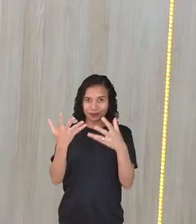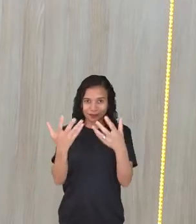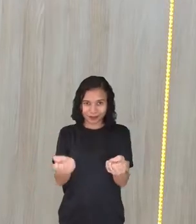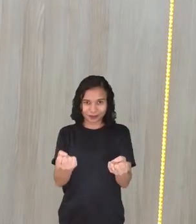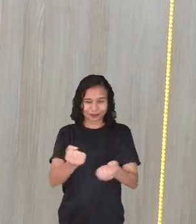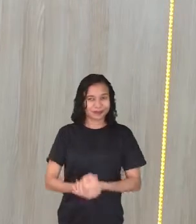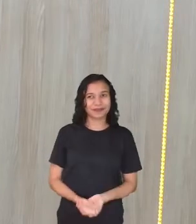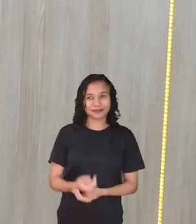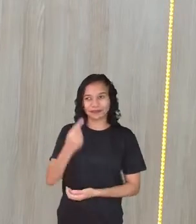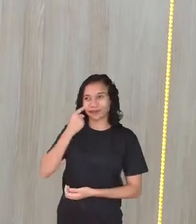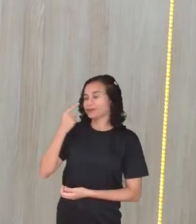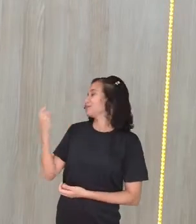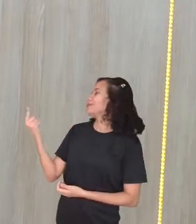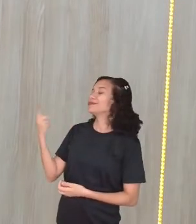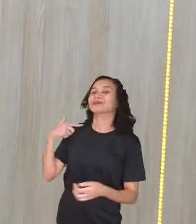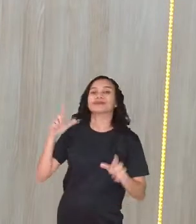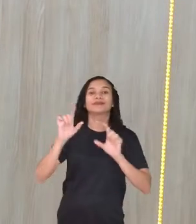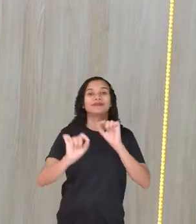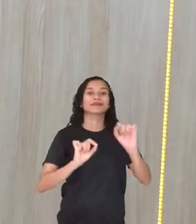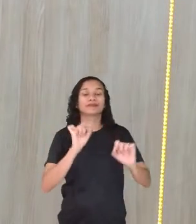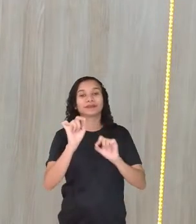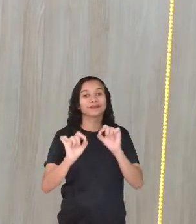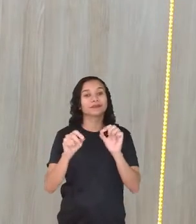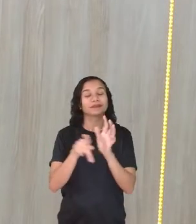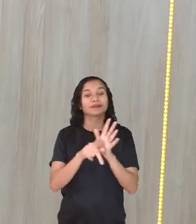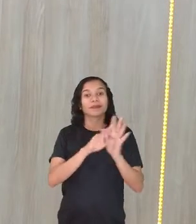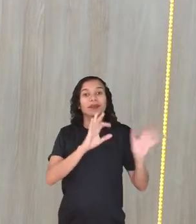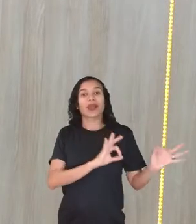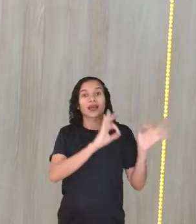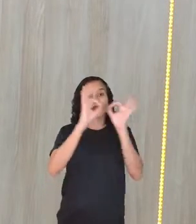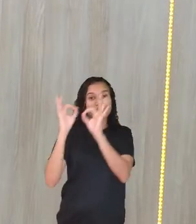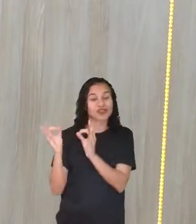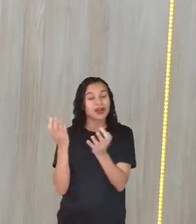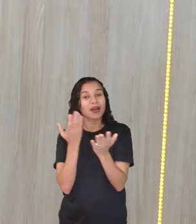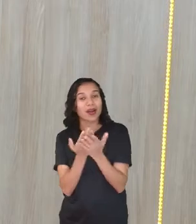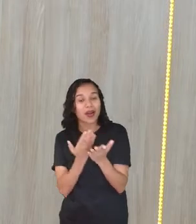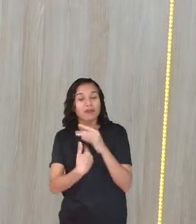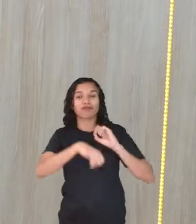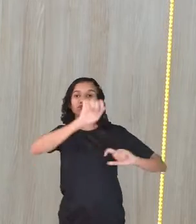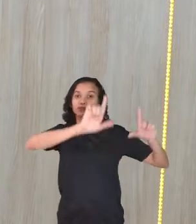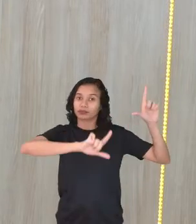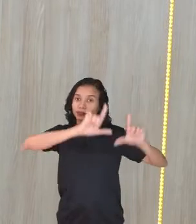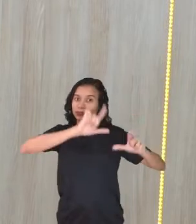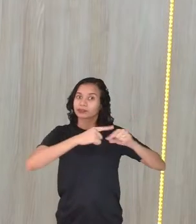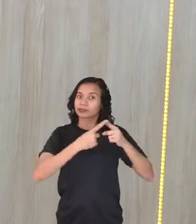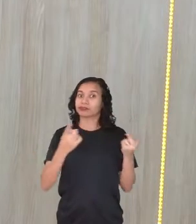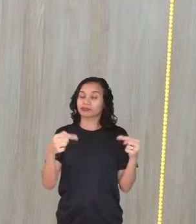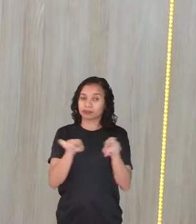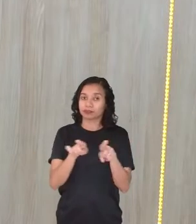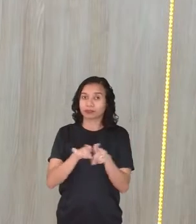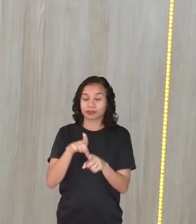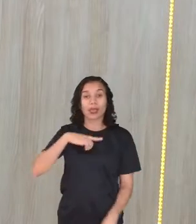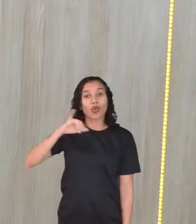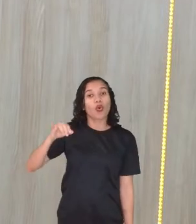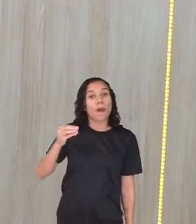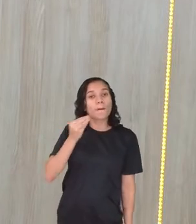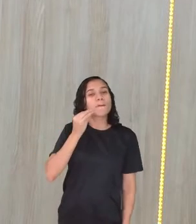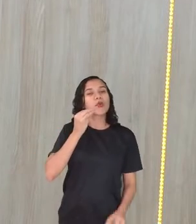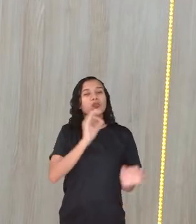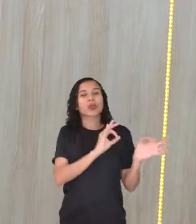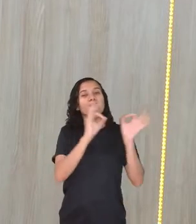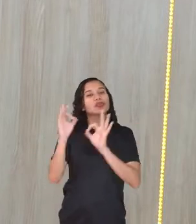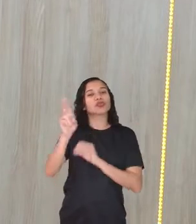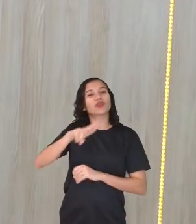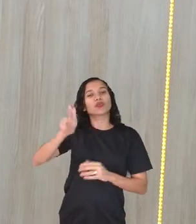lá? Então, a questão aí, gente, de assistir essa aula, né, pela TV, mas vocês também têm a oportunidade de assistir